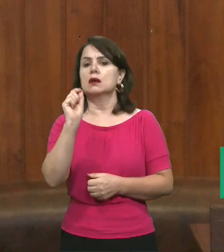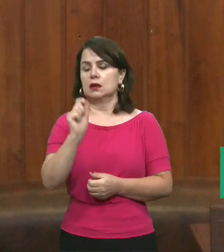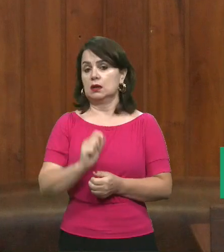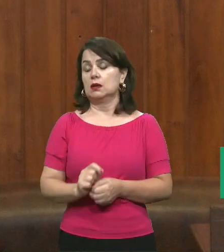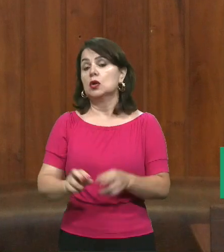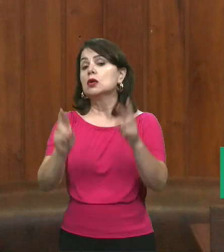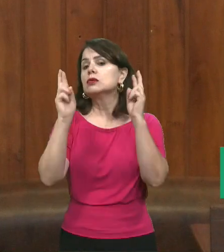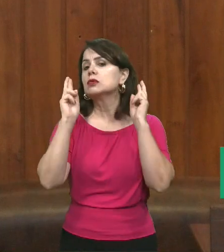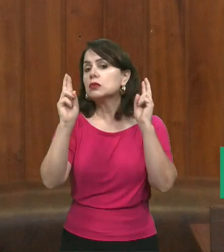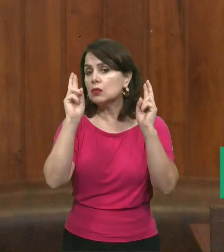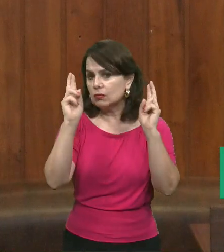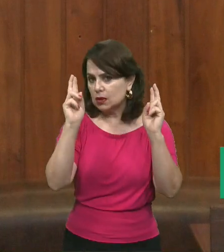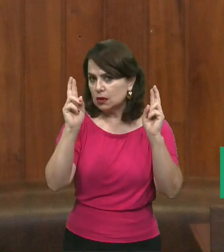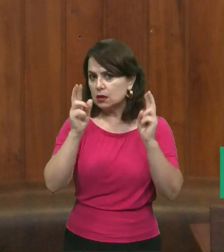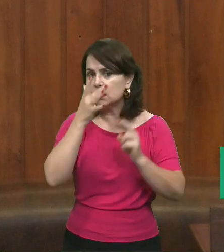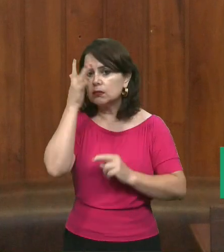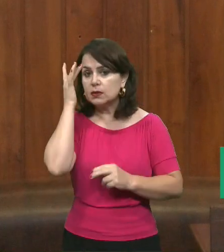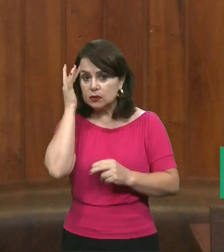pessoa